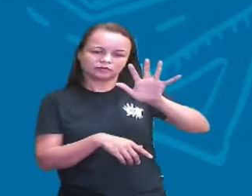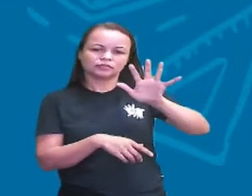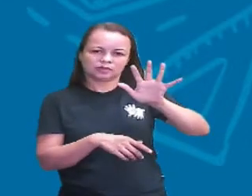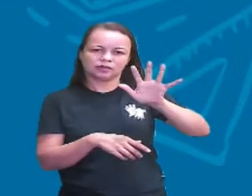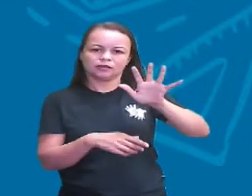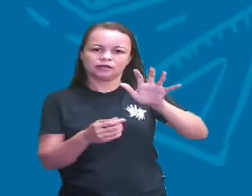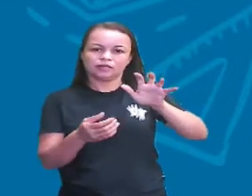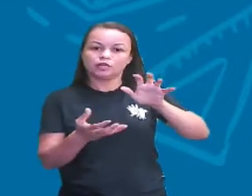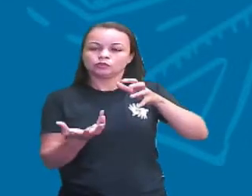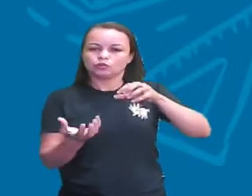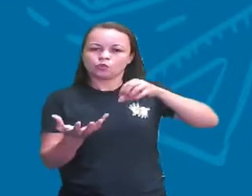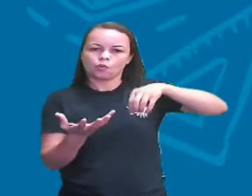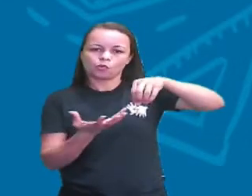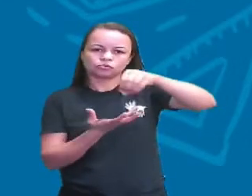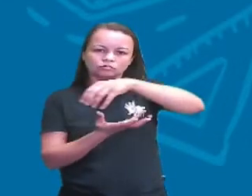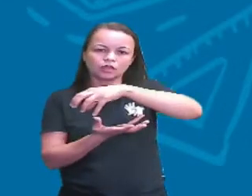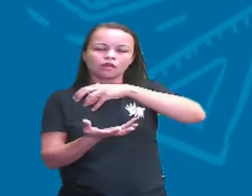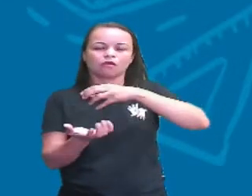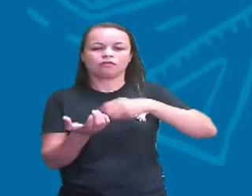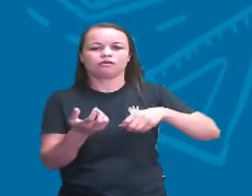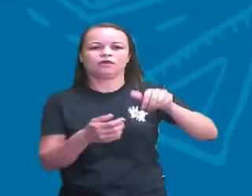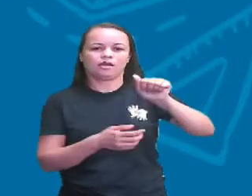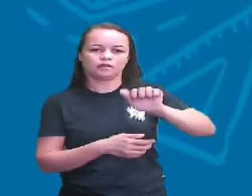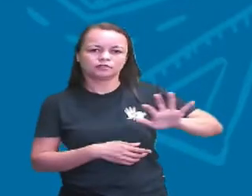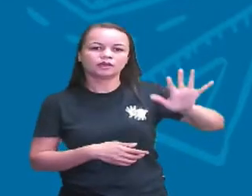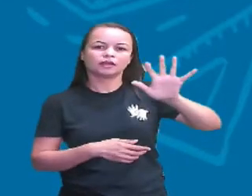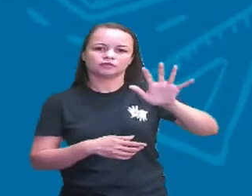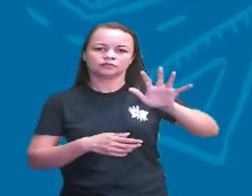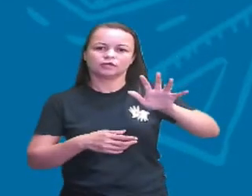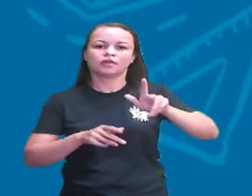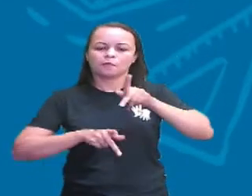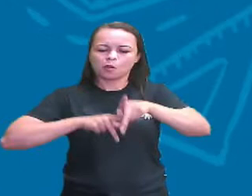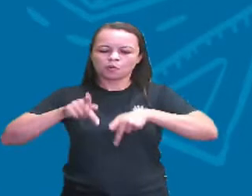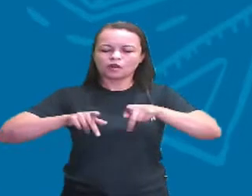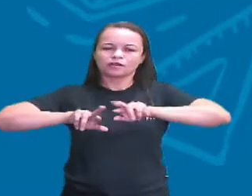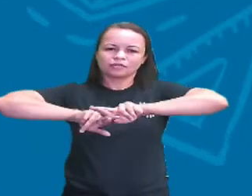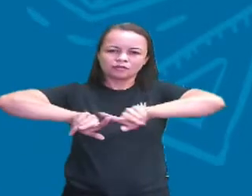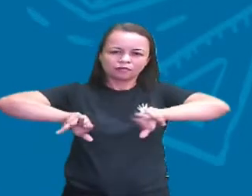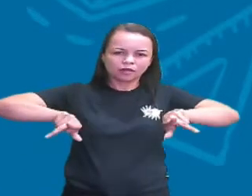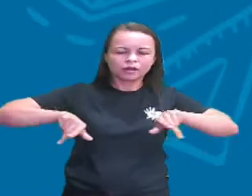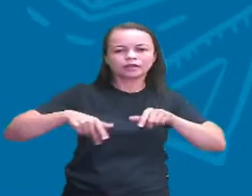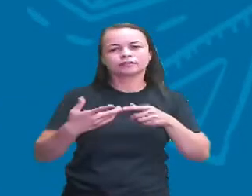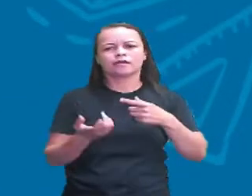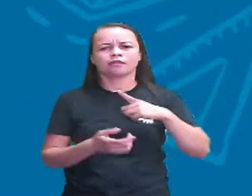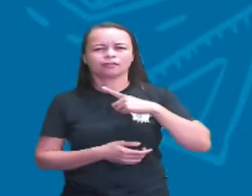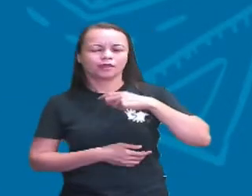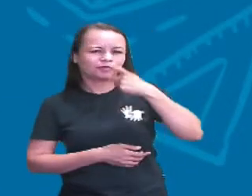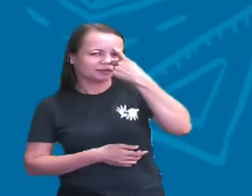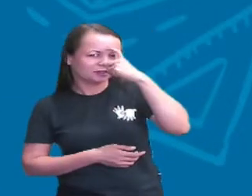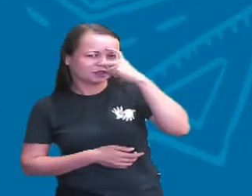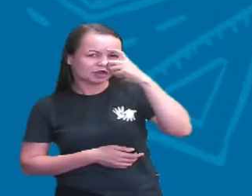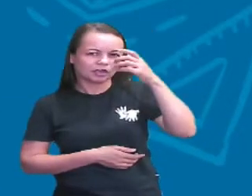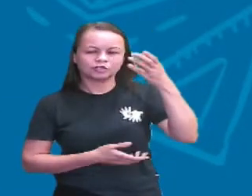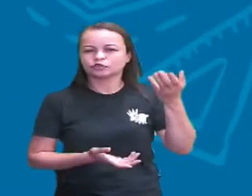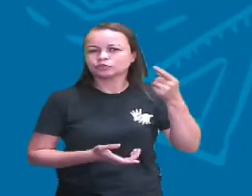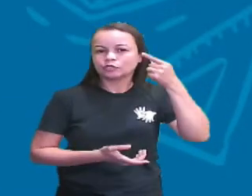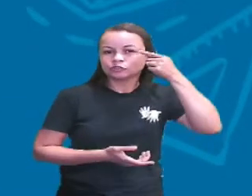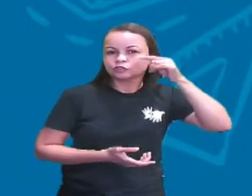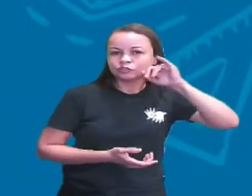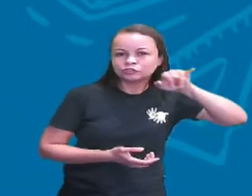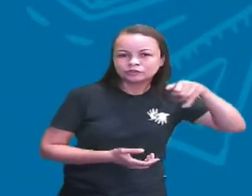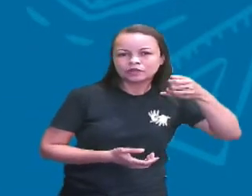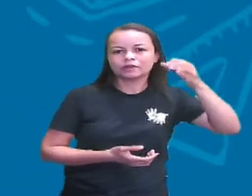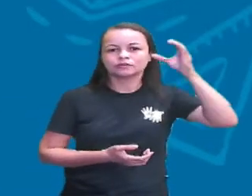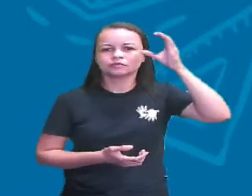no continente asiático, nós temos várias populações distintas. Nós temos indianos, nós temos chineses, nós temos